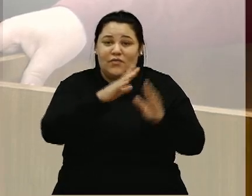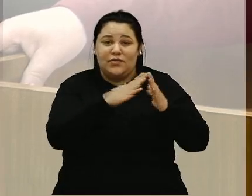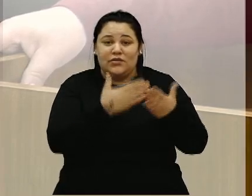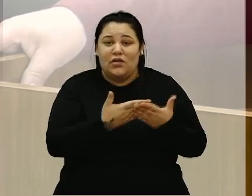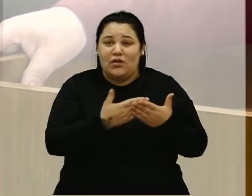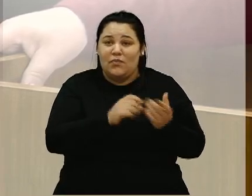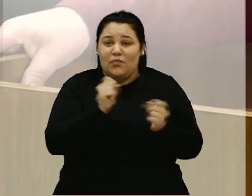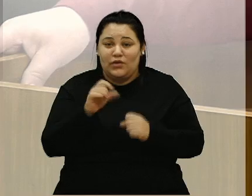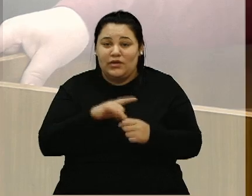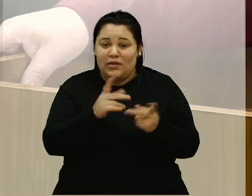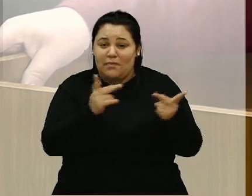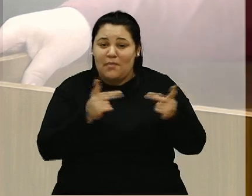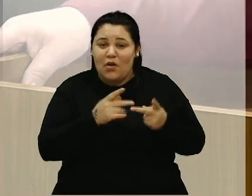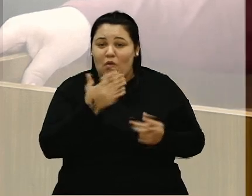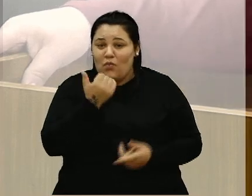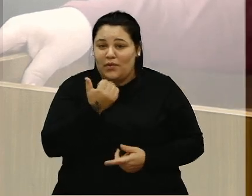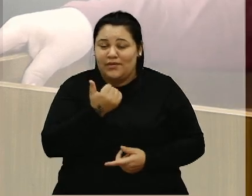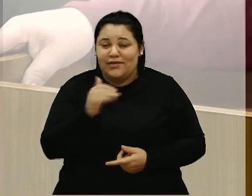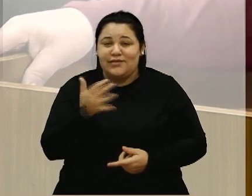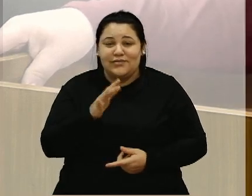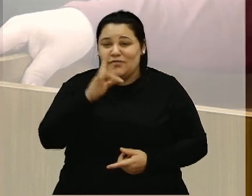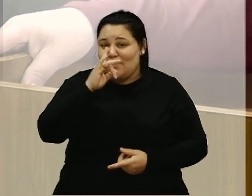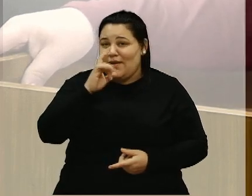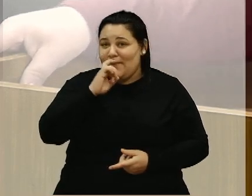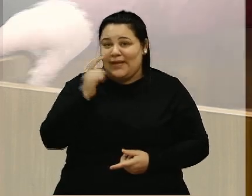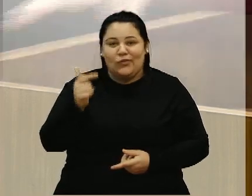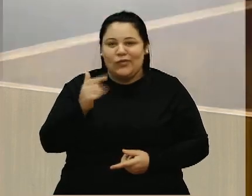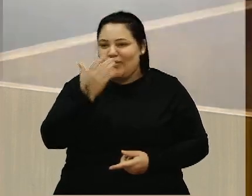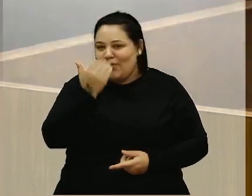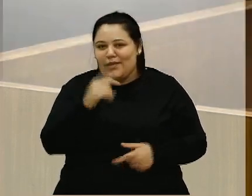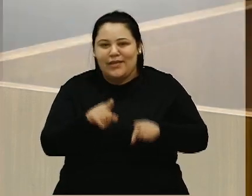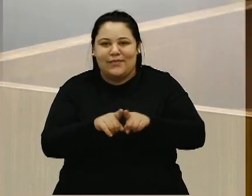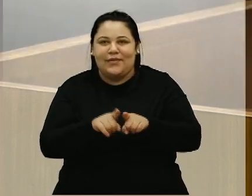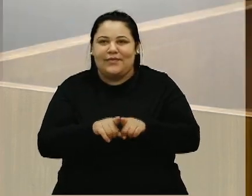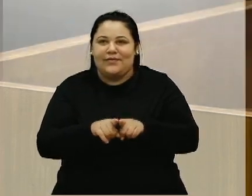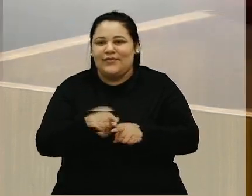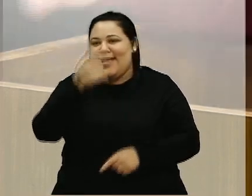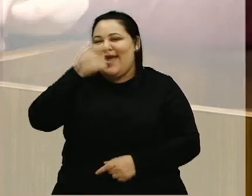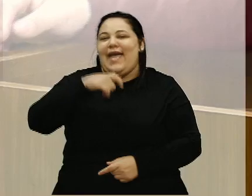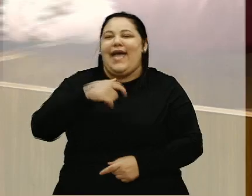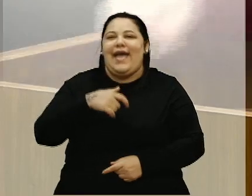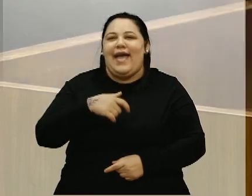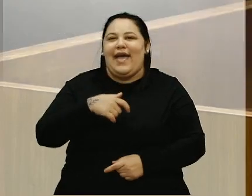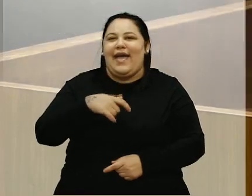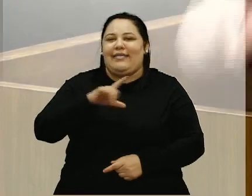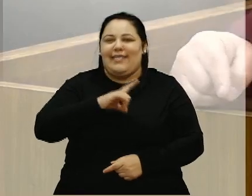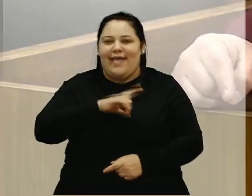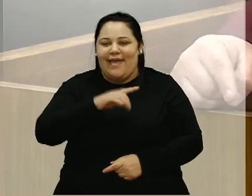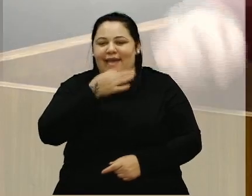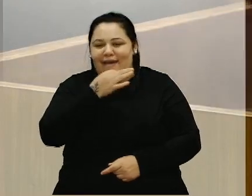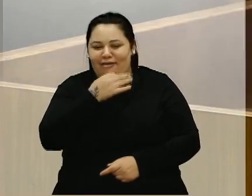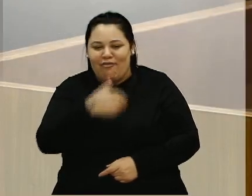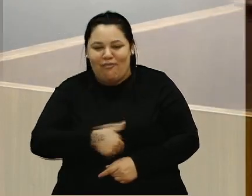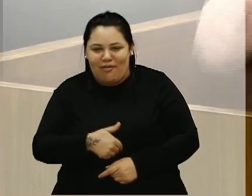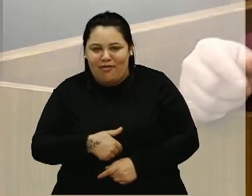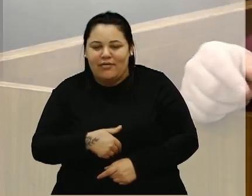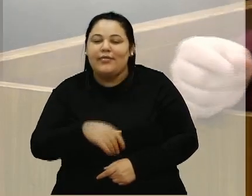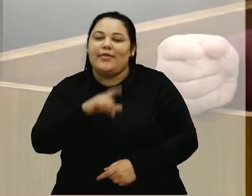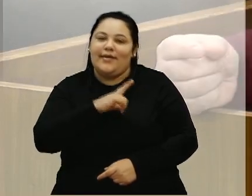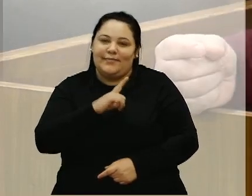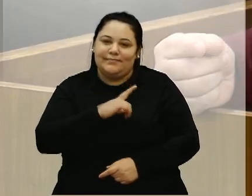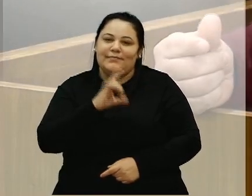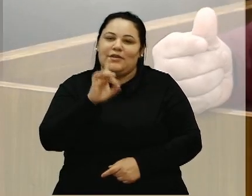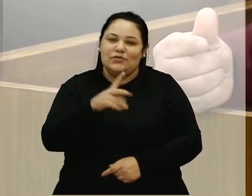de alimento. Mas muitas vezes os pais não têm esse alimento. E a gente acha, capaz que em Caxias do Sul existe isso. Existe. É só a gente andar